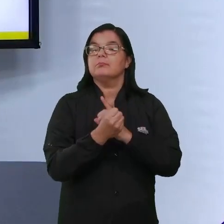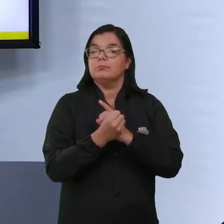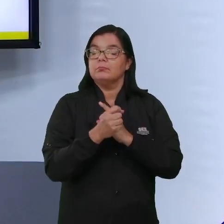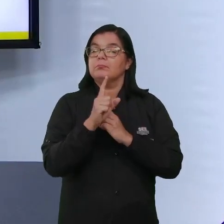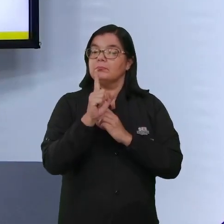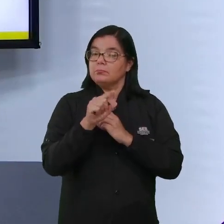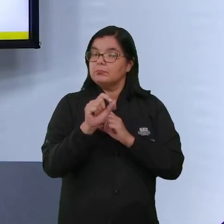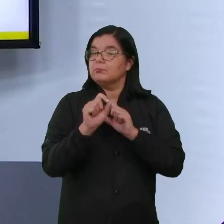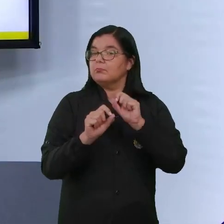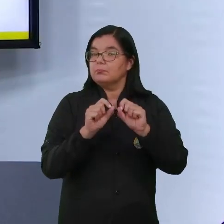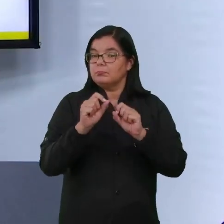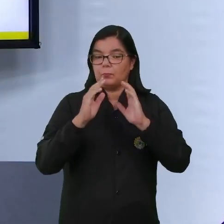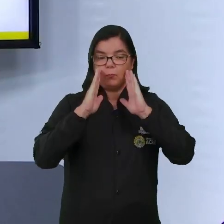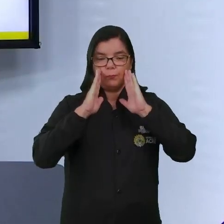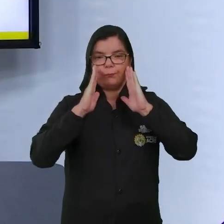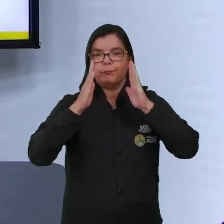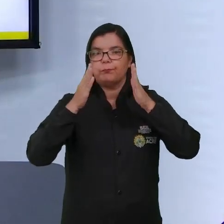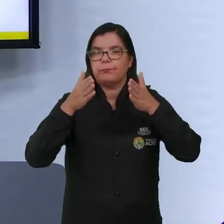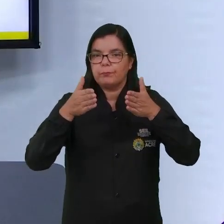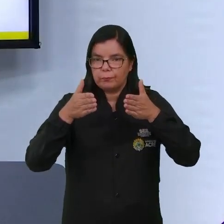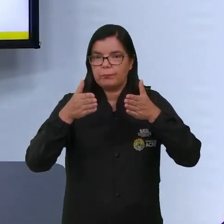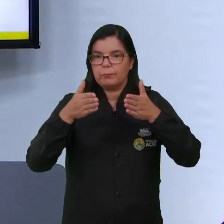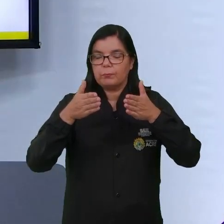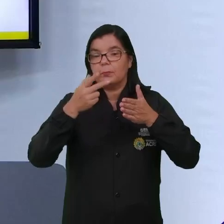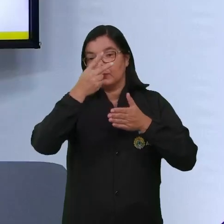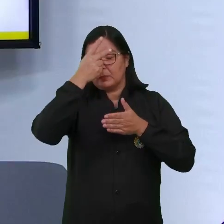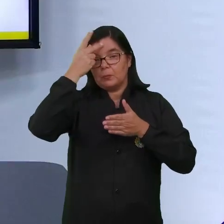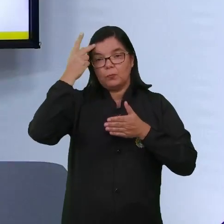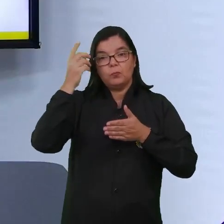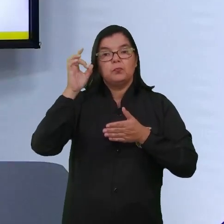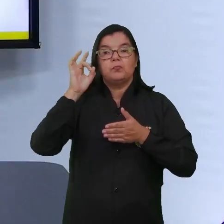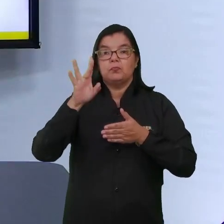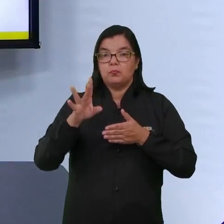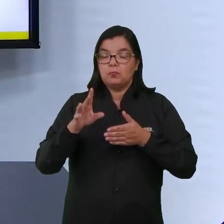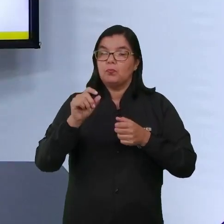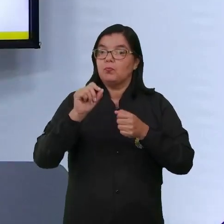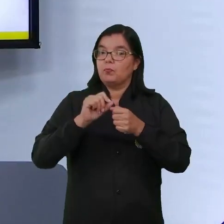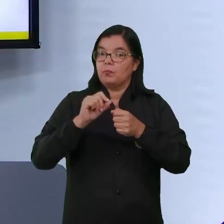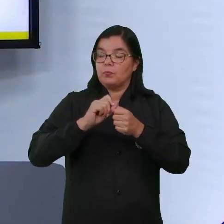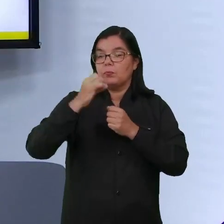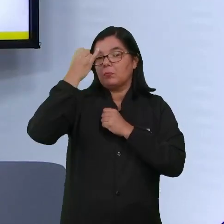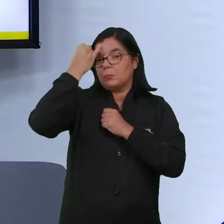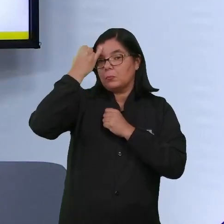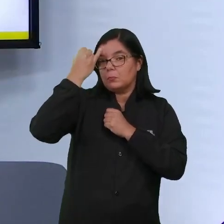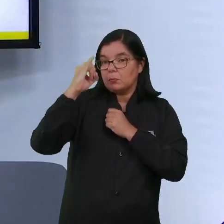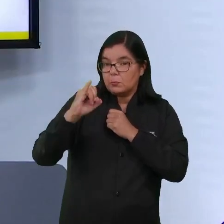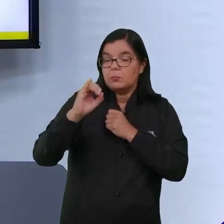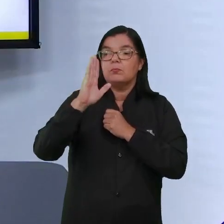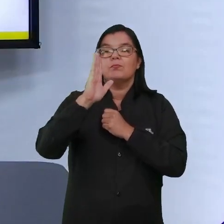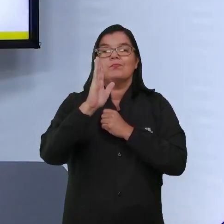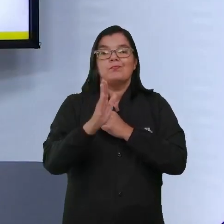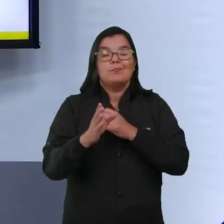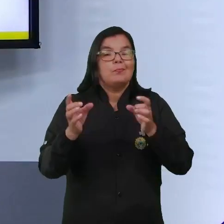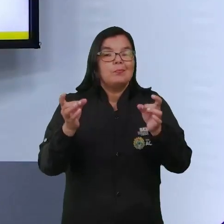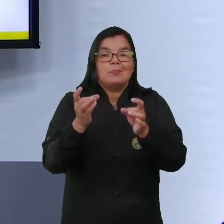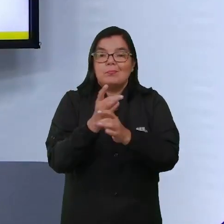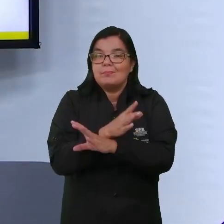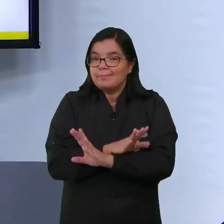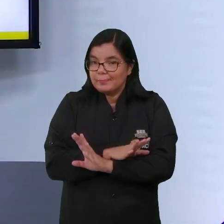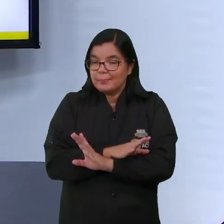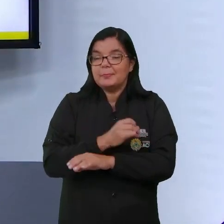que é uma parcela alienada. As pessoas ali somente reproduzem ideias que já estão